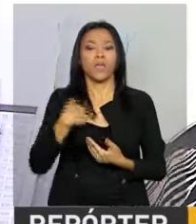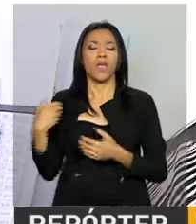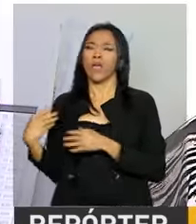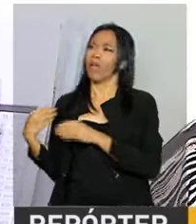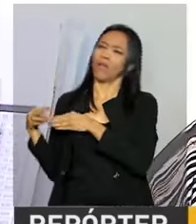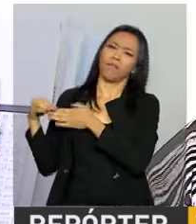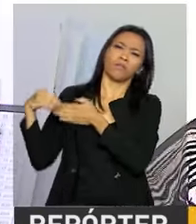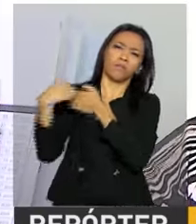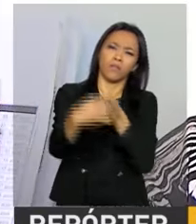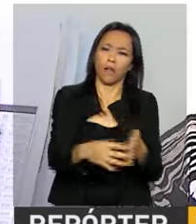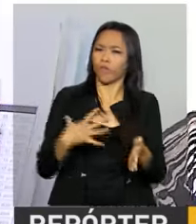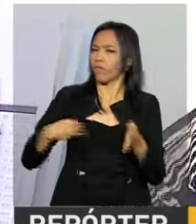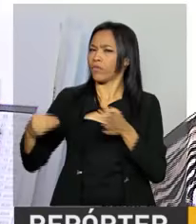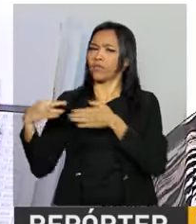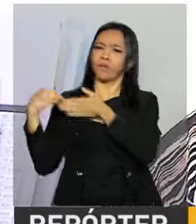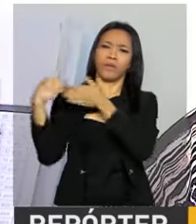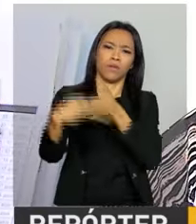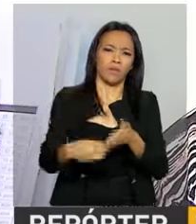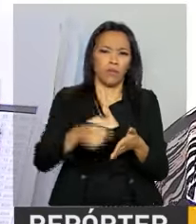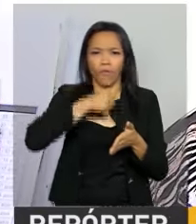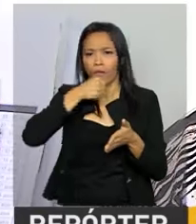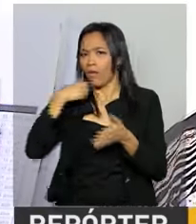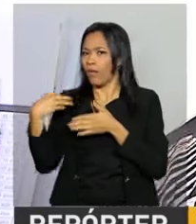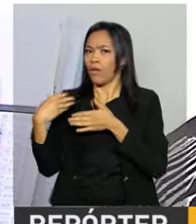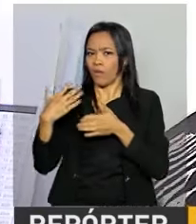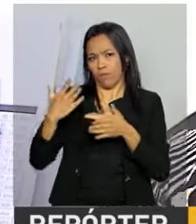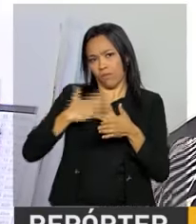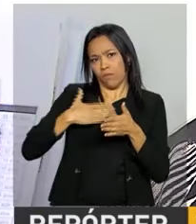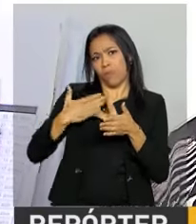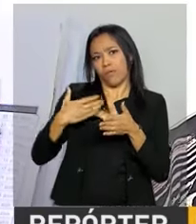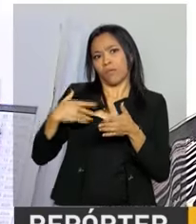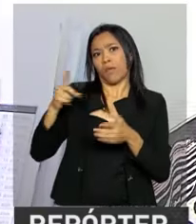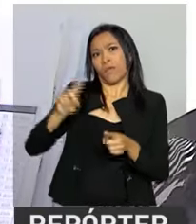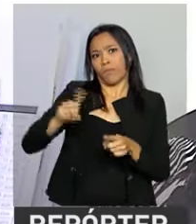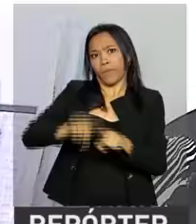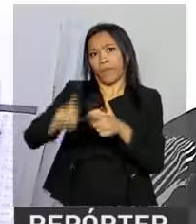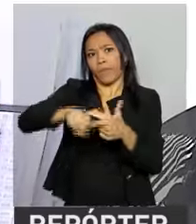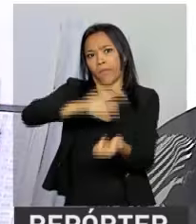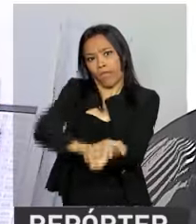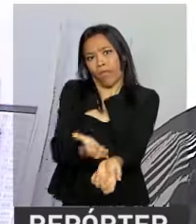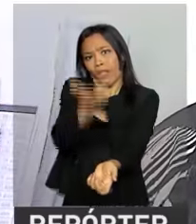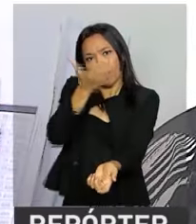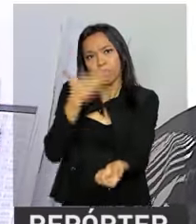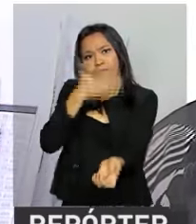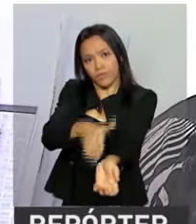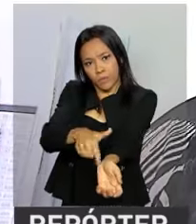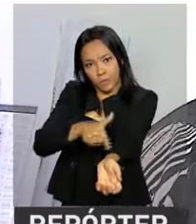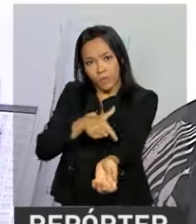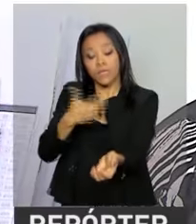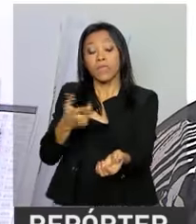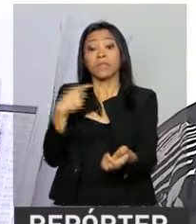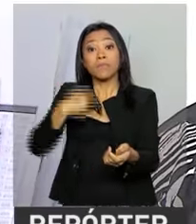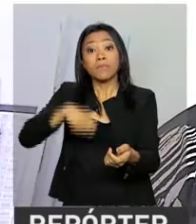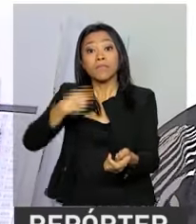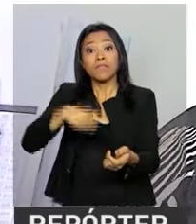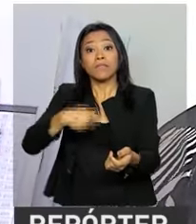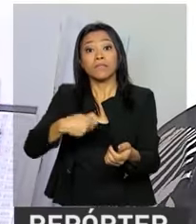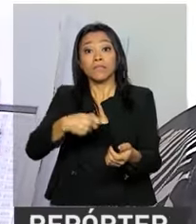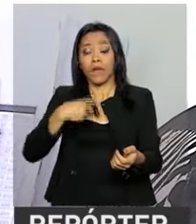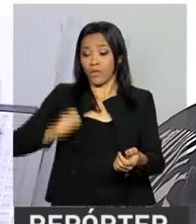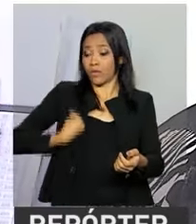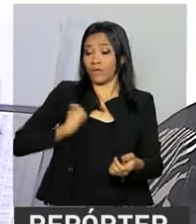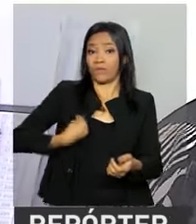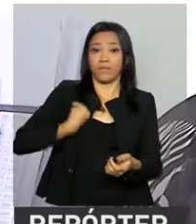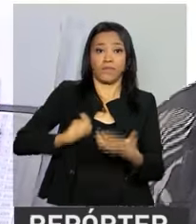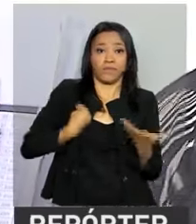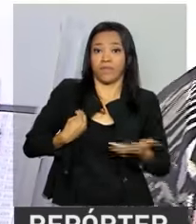trago velho também que ele também ele tem diabete em pressão alta também a gente mora aqui a gente precisa das pessoas porque a vez nós